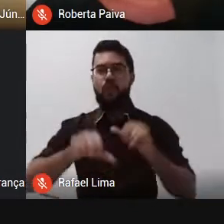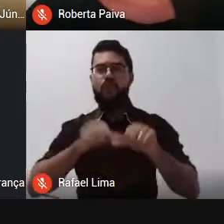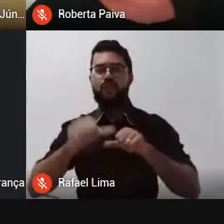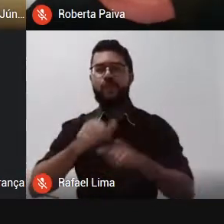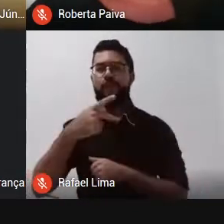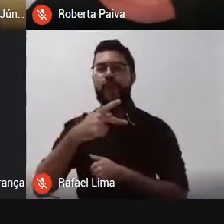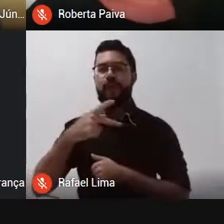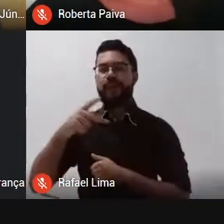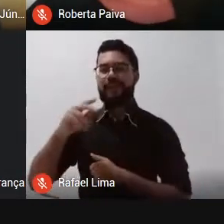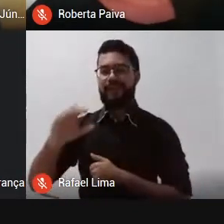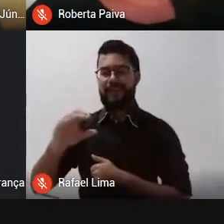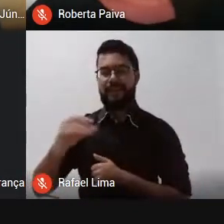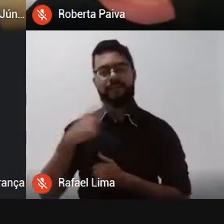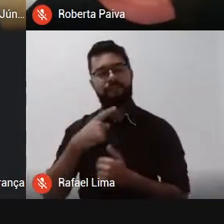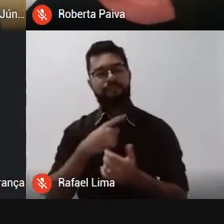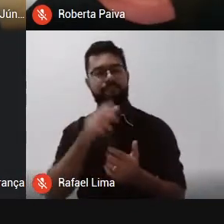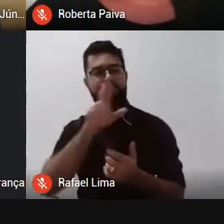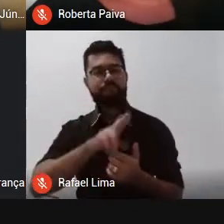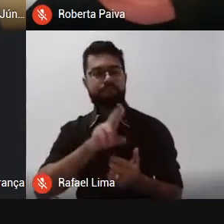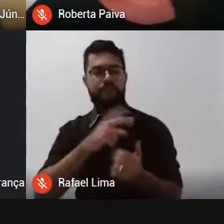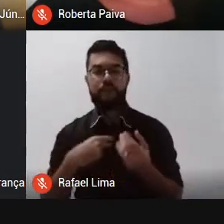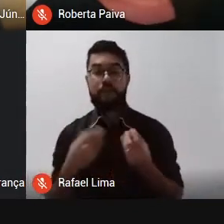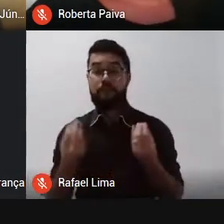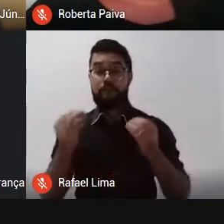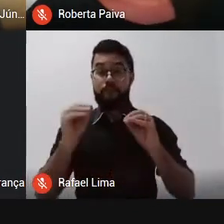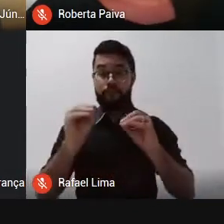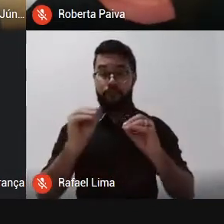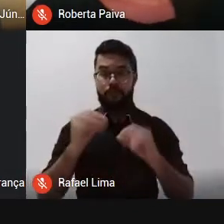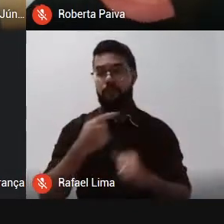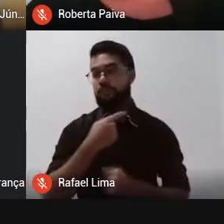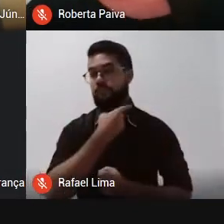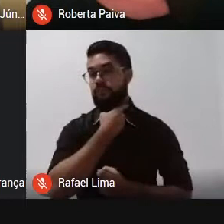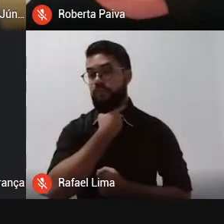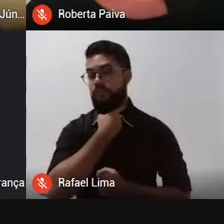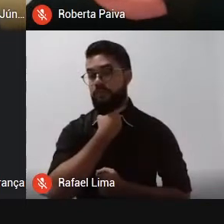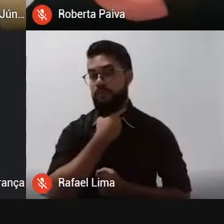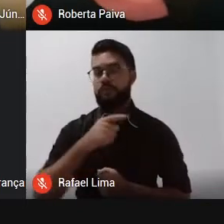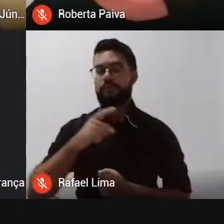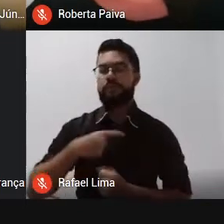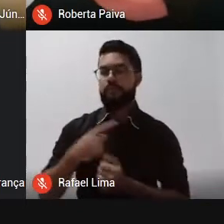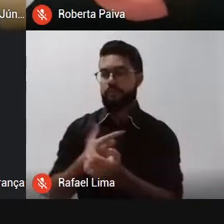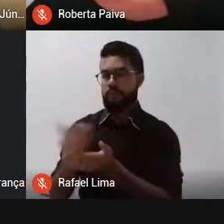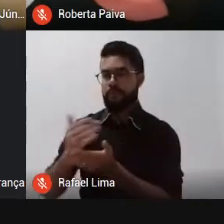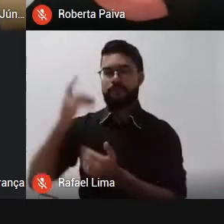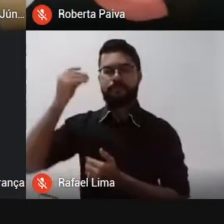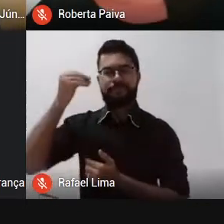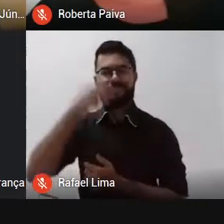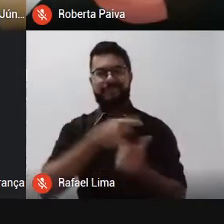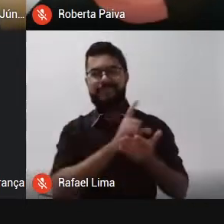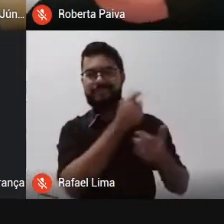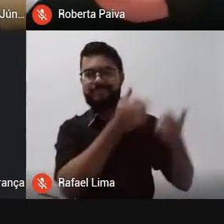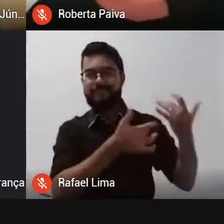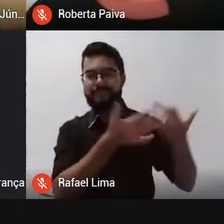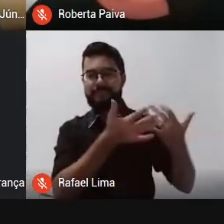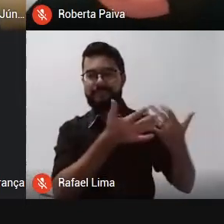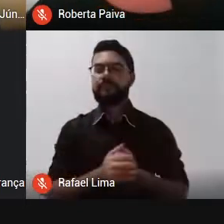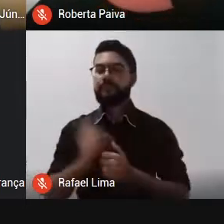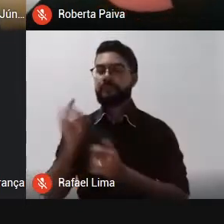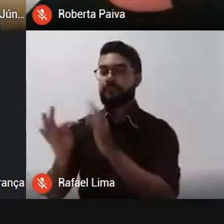essa abertura, incluímos desde o primeiro ano, aí, como o professor Antônio falou, as experiências dele, a tecnologia BIM,